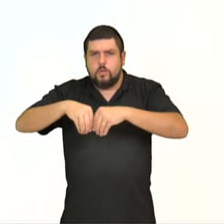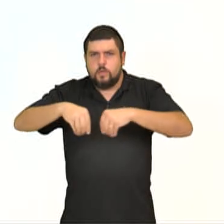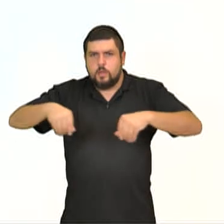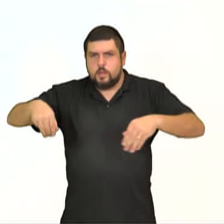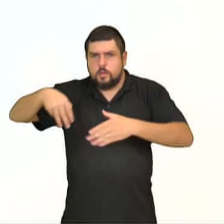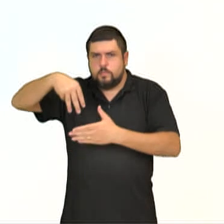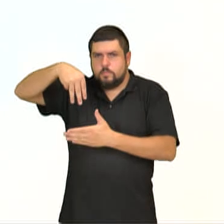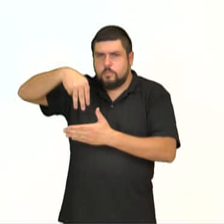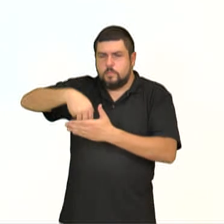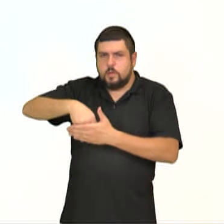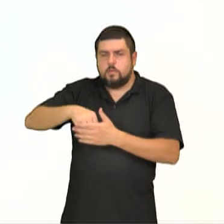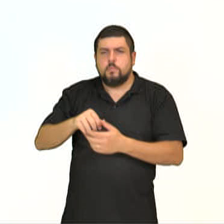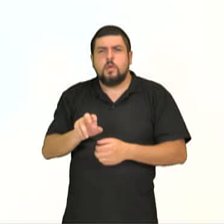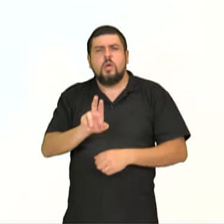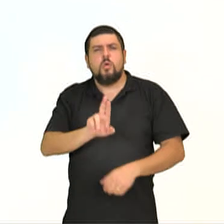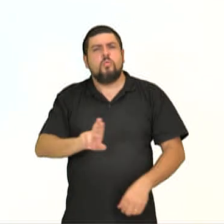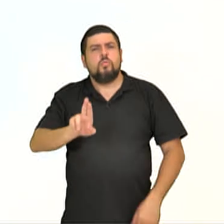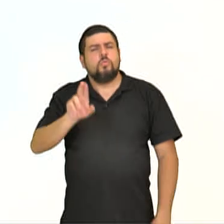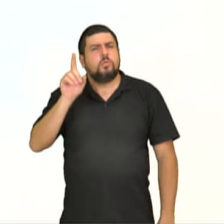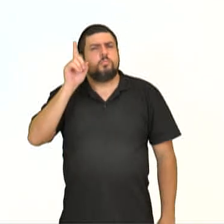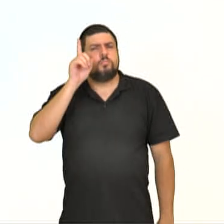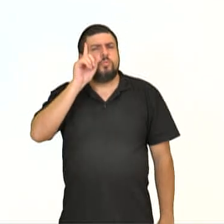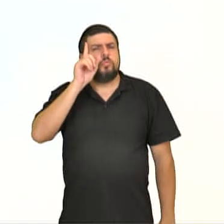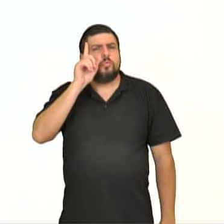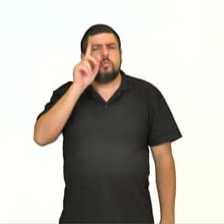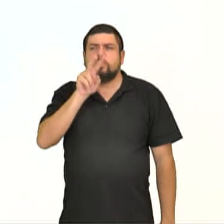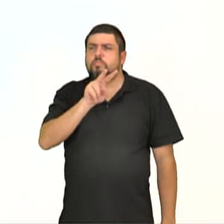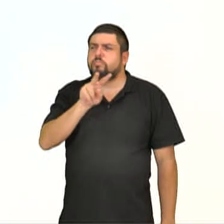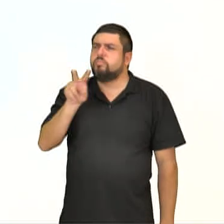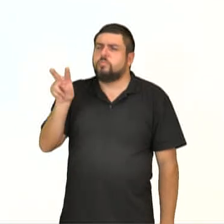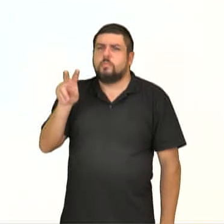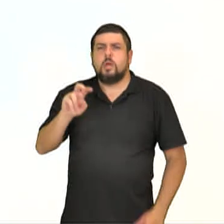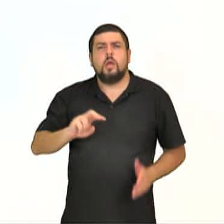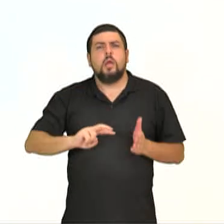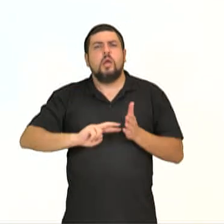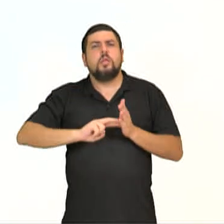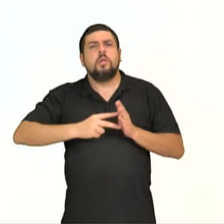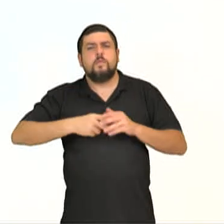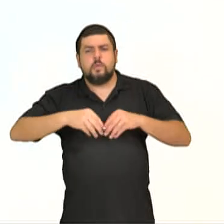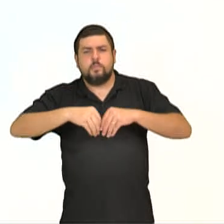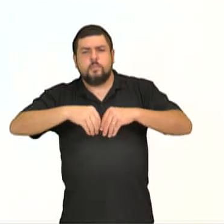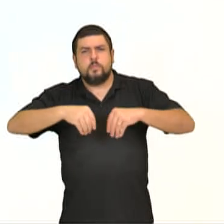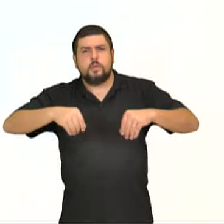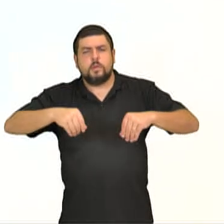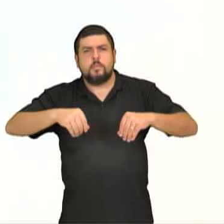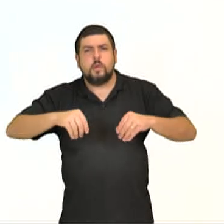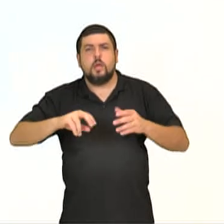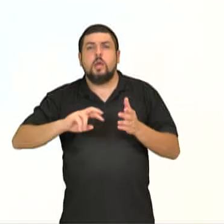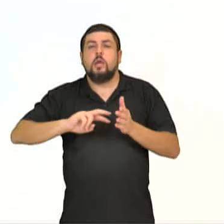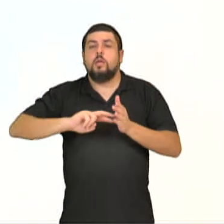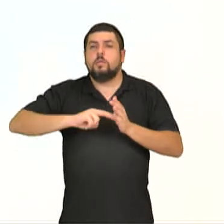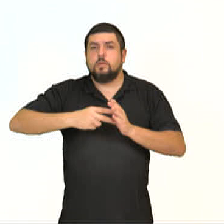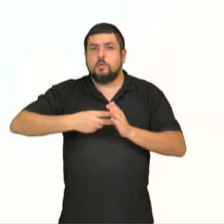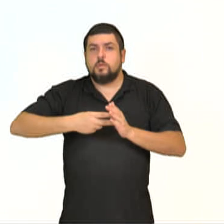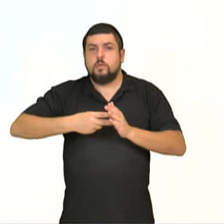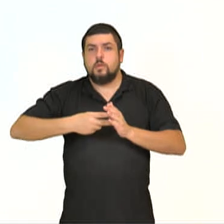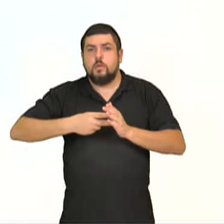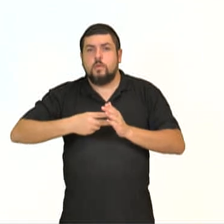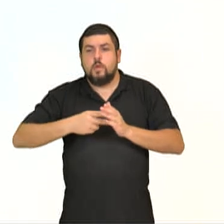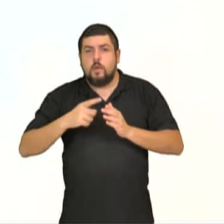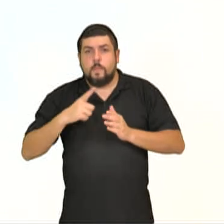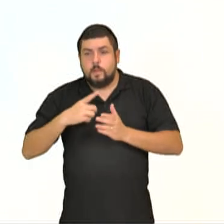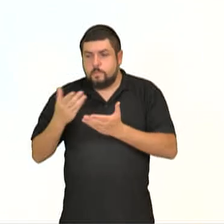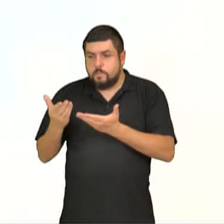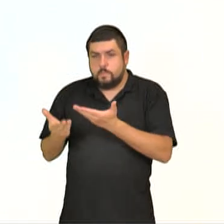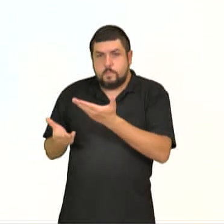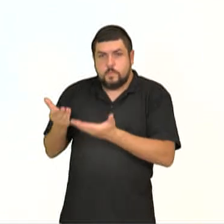aterramento elétrico é usado no nosso dia a dia, né? O que significa aterrar eletricamente? Ligar o corpo em outro corpo maior, né, de massa, para